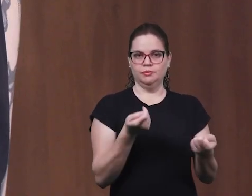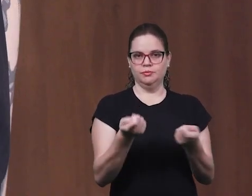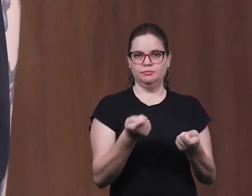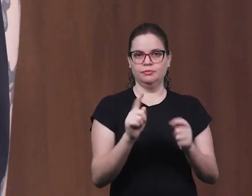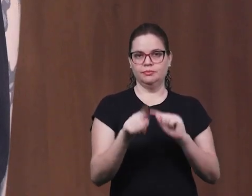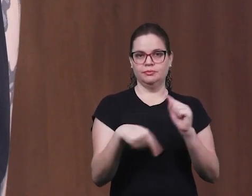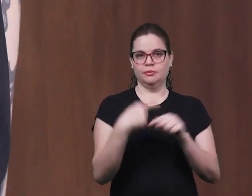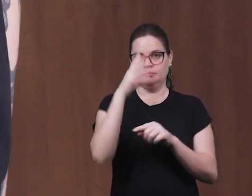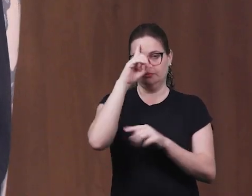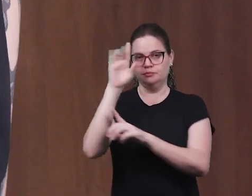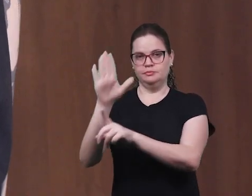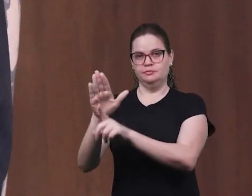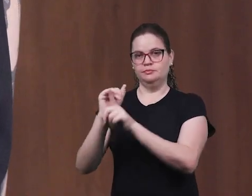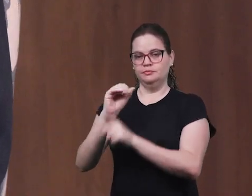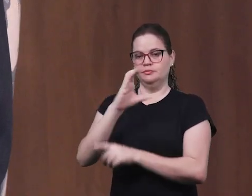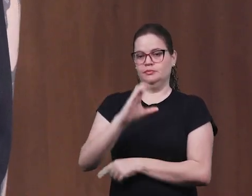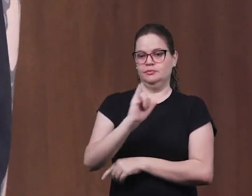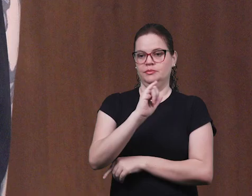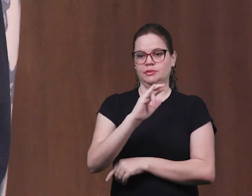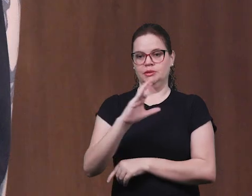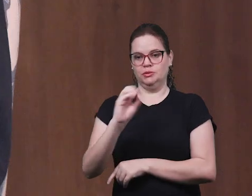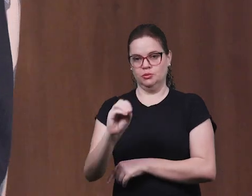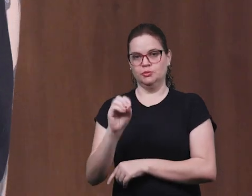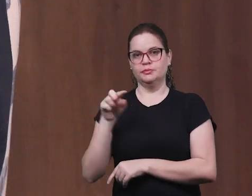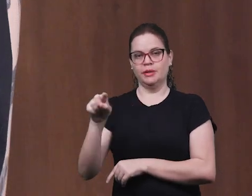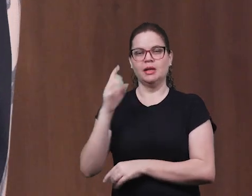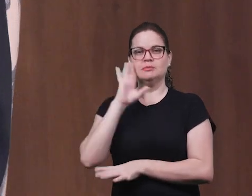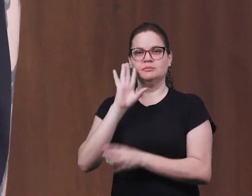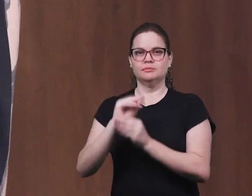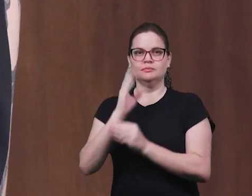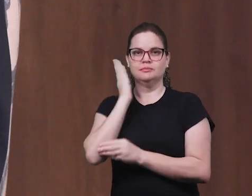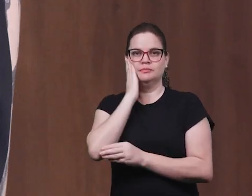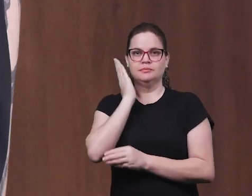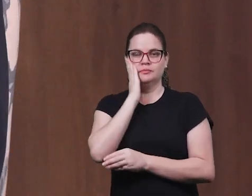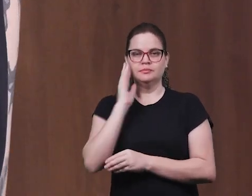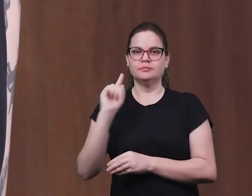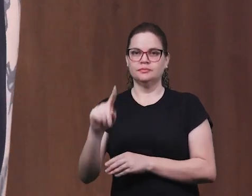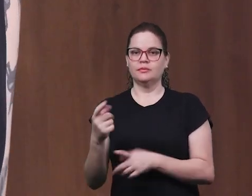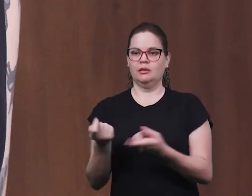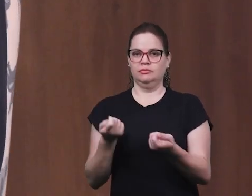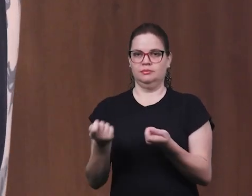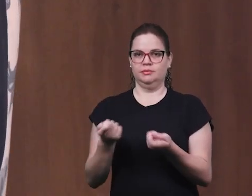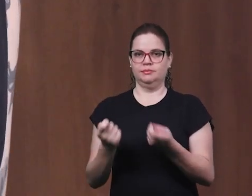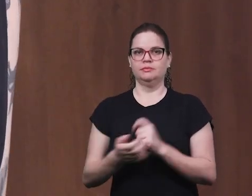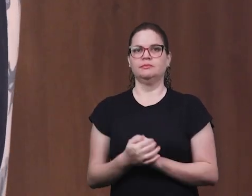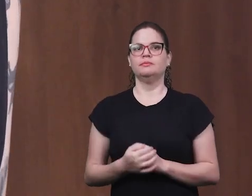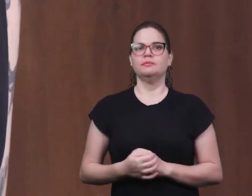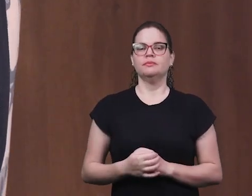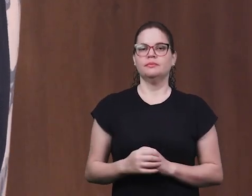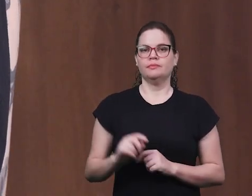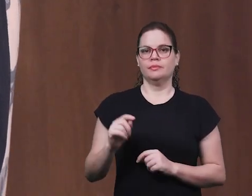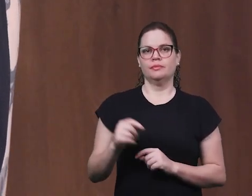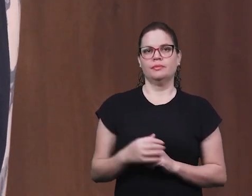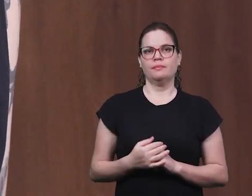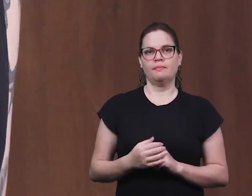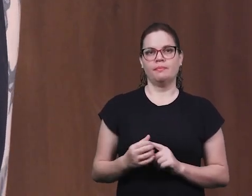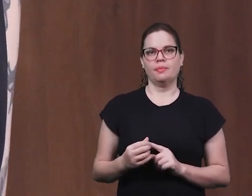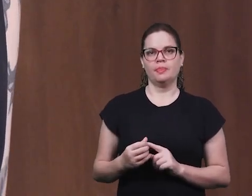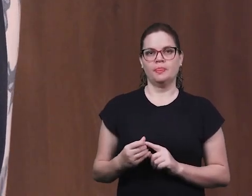levantou Ciro, ele entendeu, não vamos entrar nesse detalhe, porque vai ser muito falado mais à